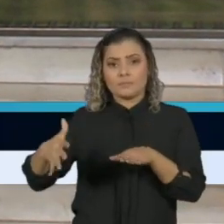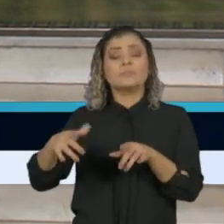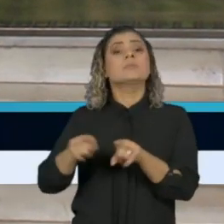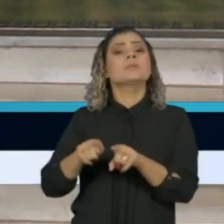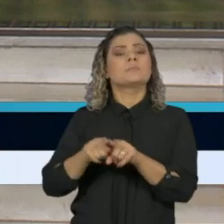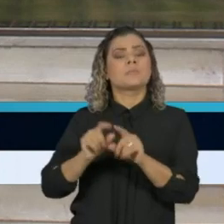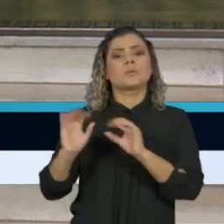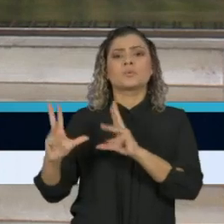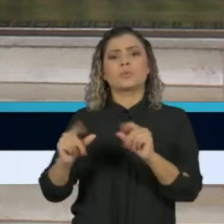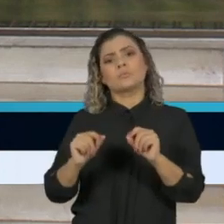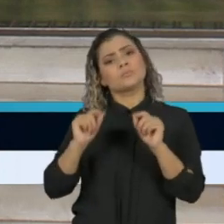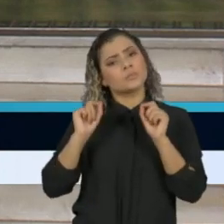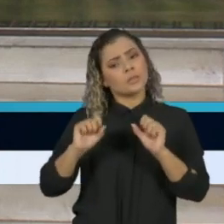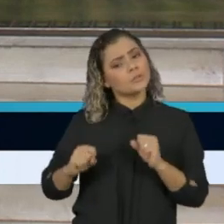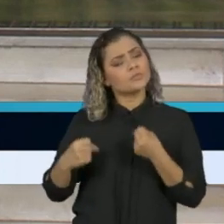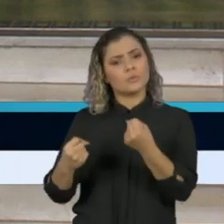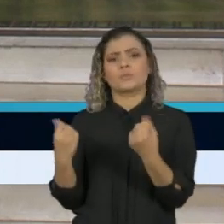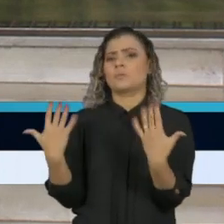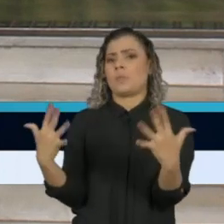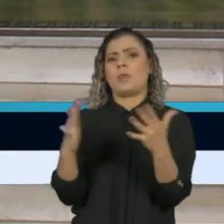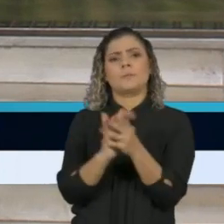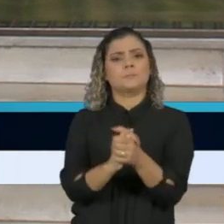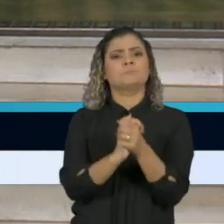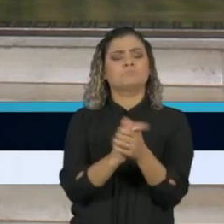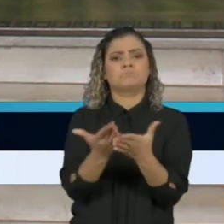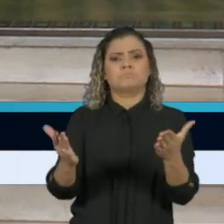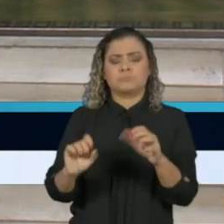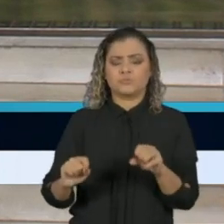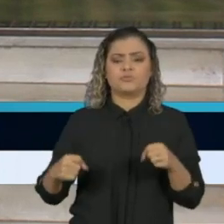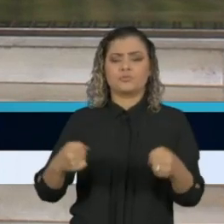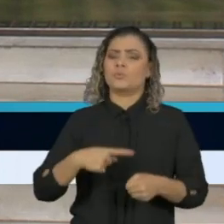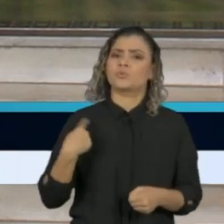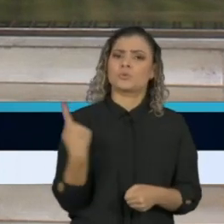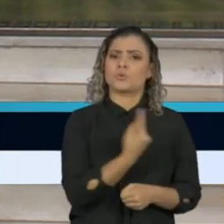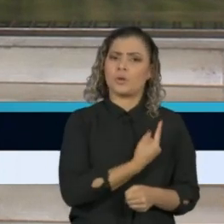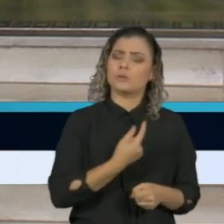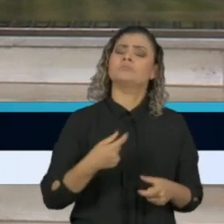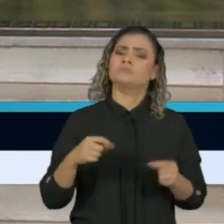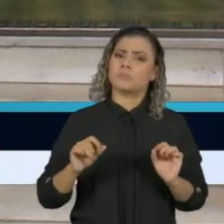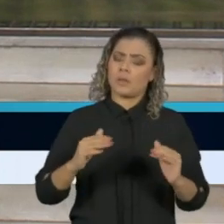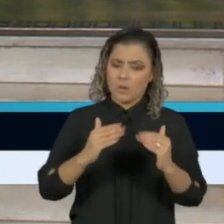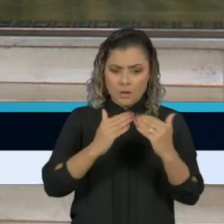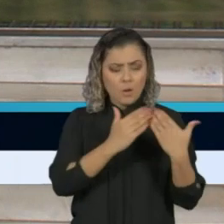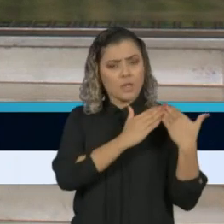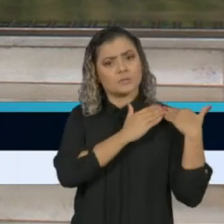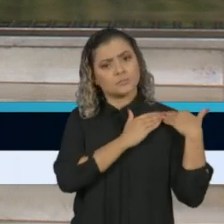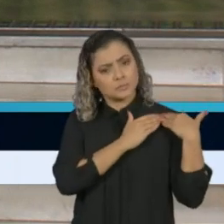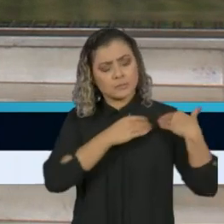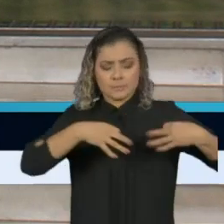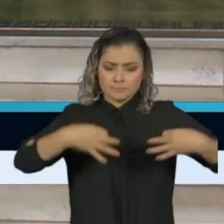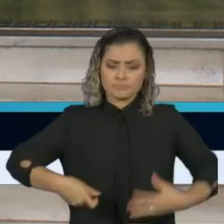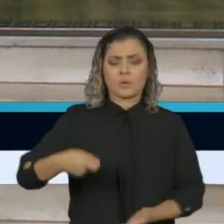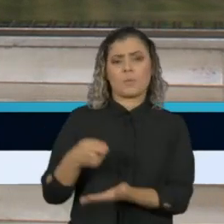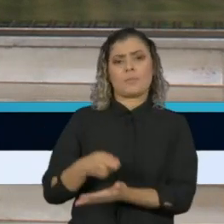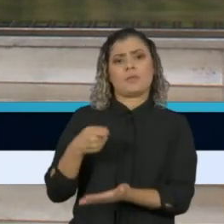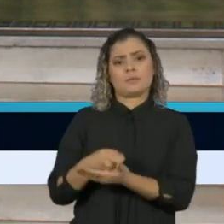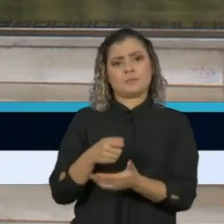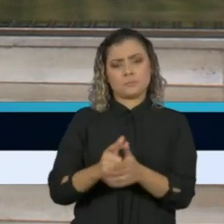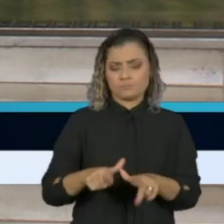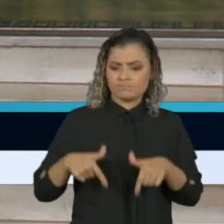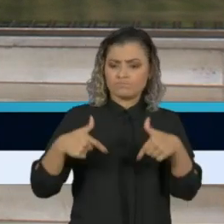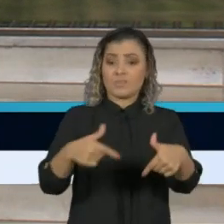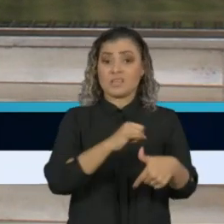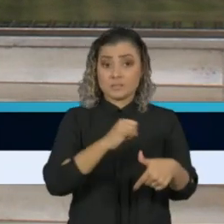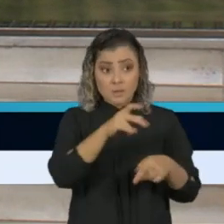estes prefeitos pelo esforço que têm feito. Nós temos este dever e esta obrigação. Se a